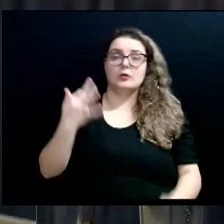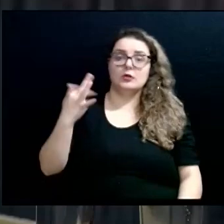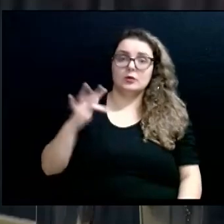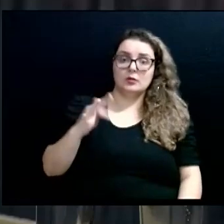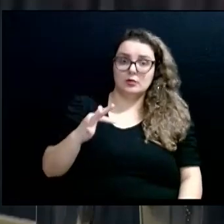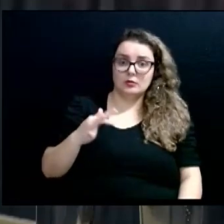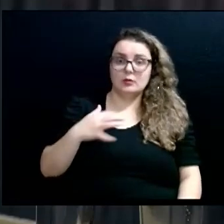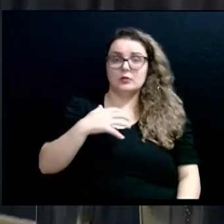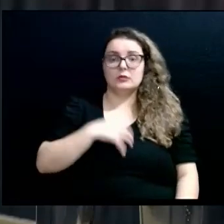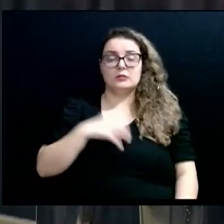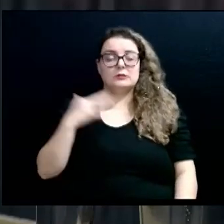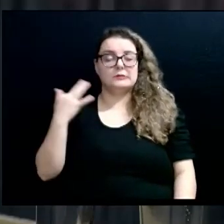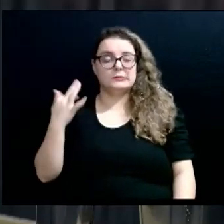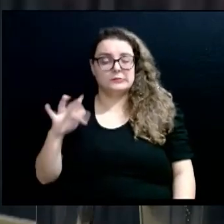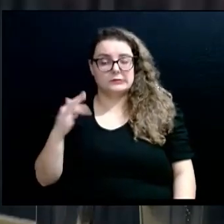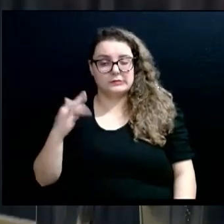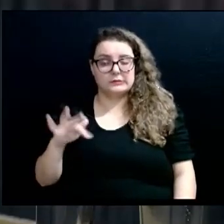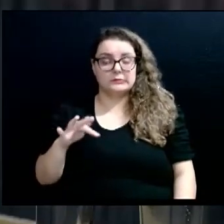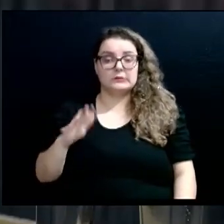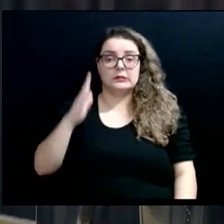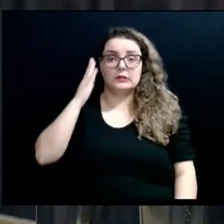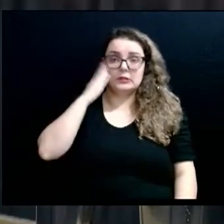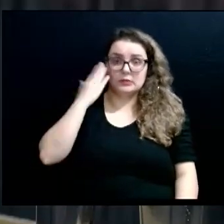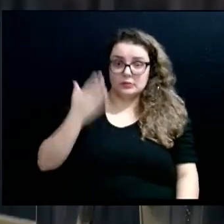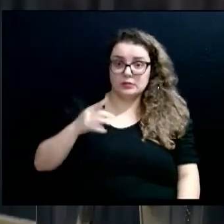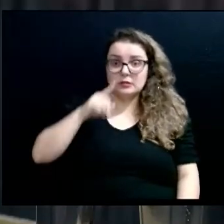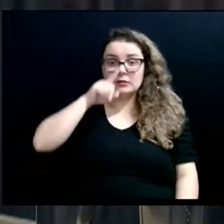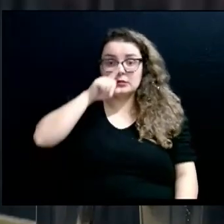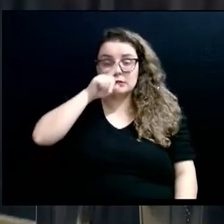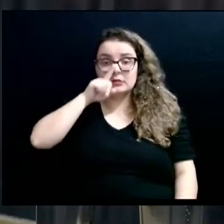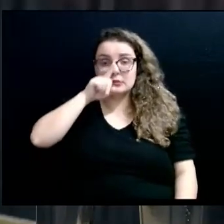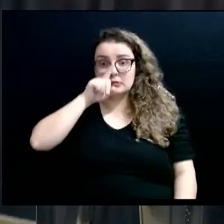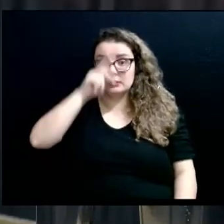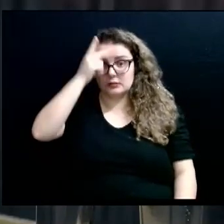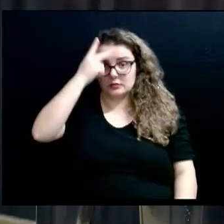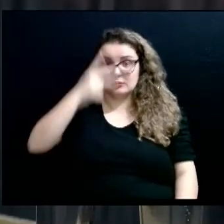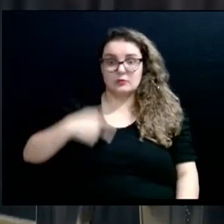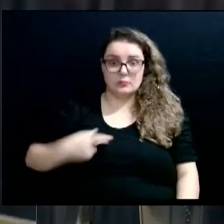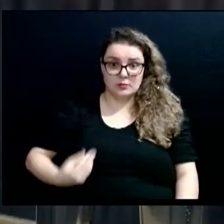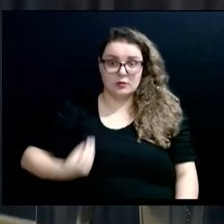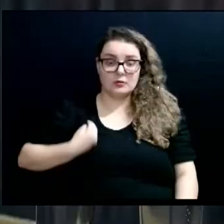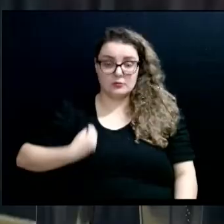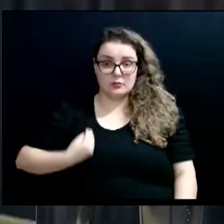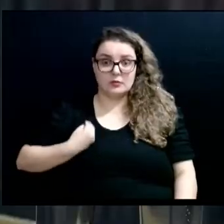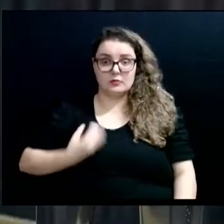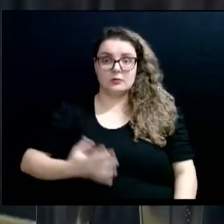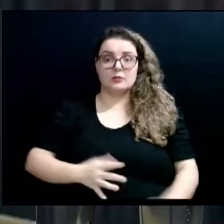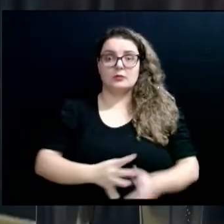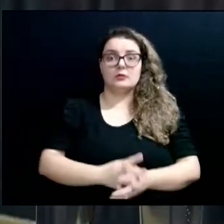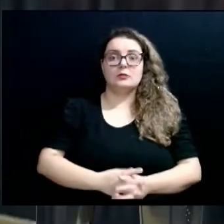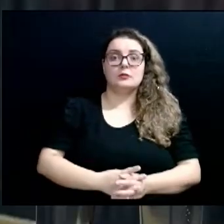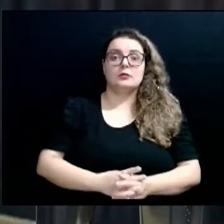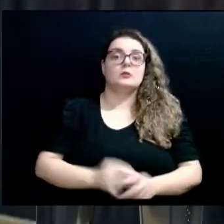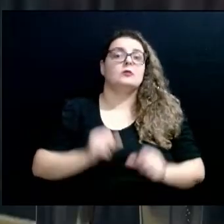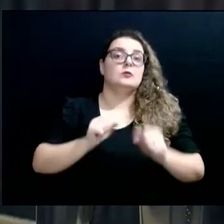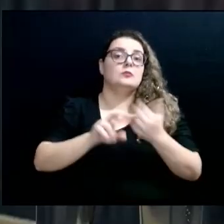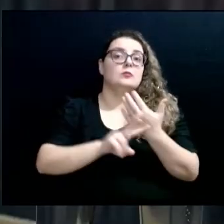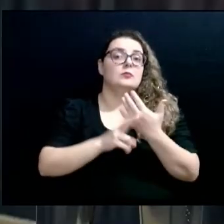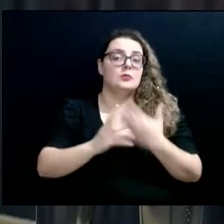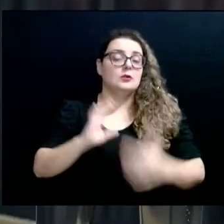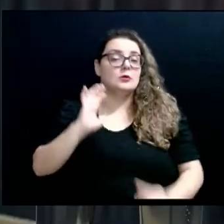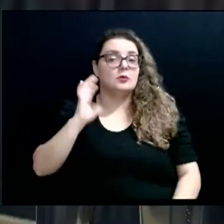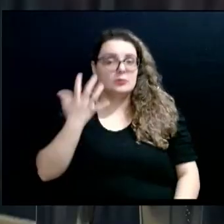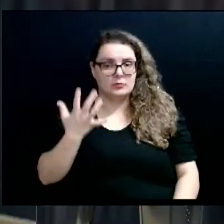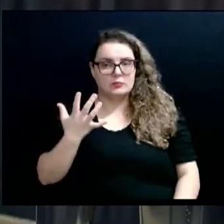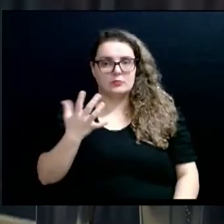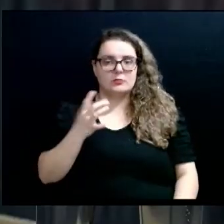dor, ele entende que aquilo é um risco para a vida dele, né? Pode acontecer de depois ele ter